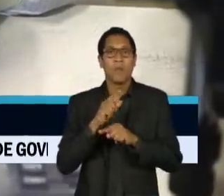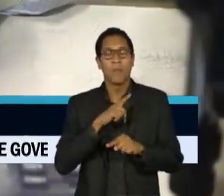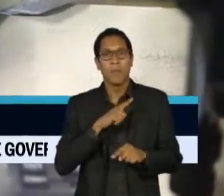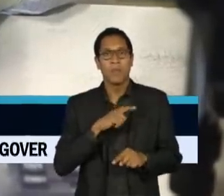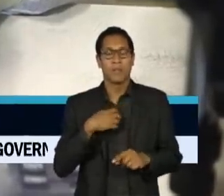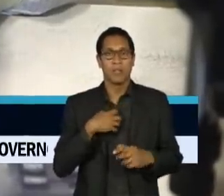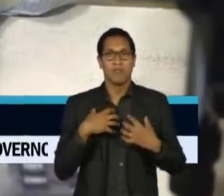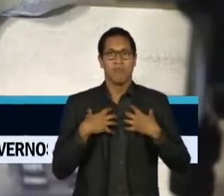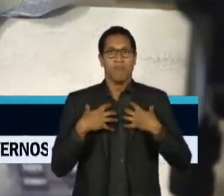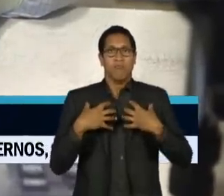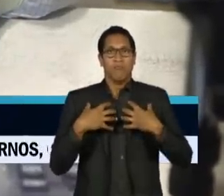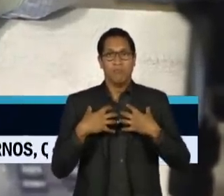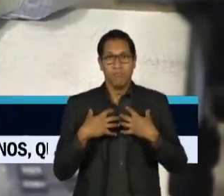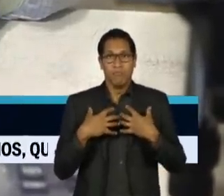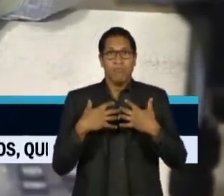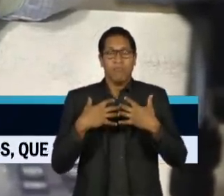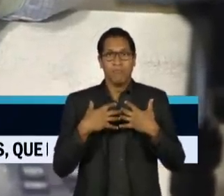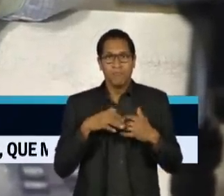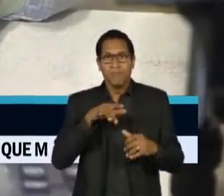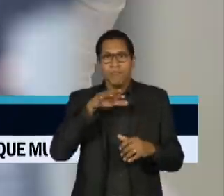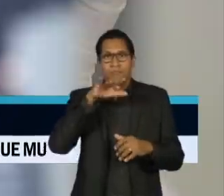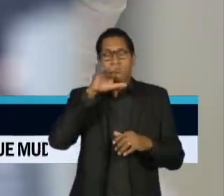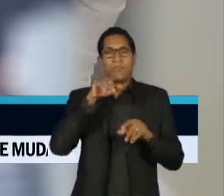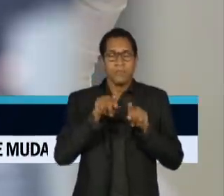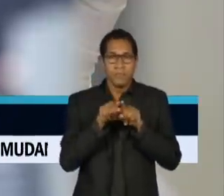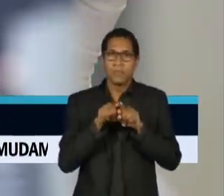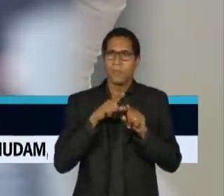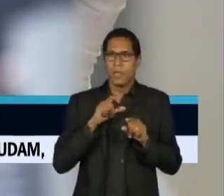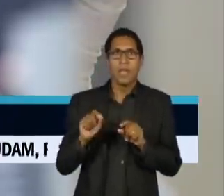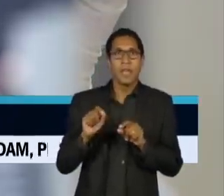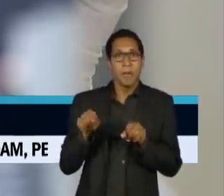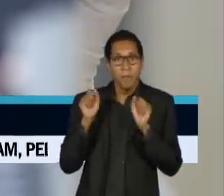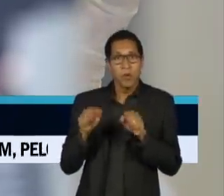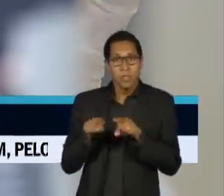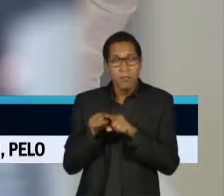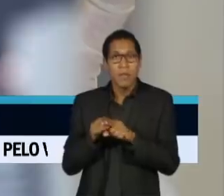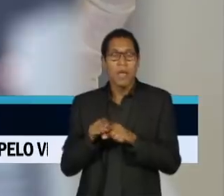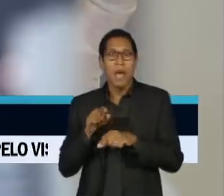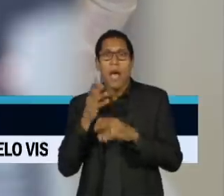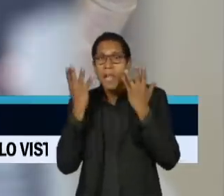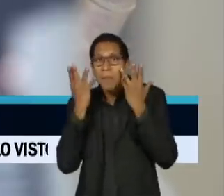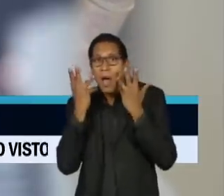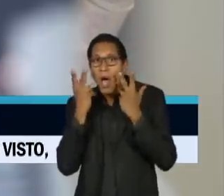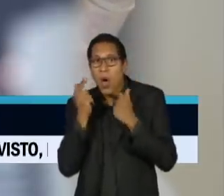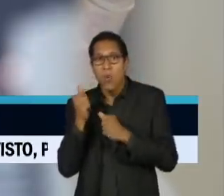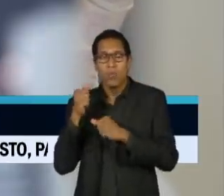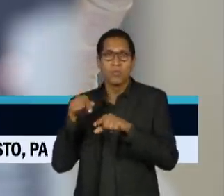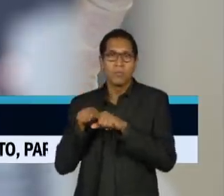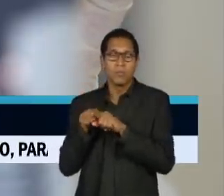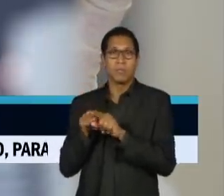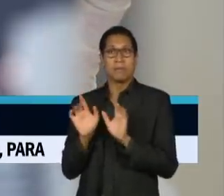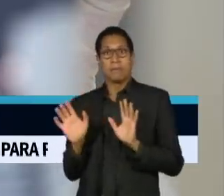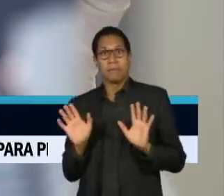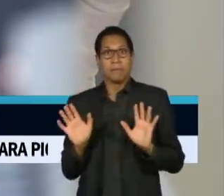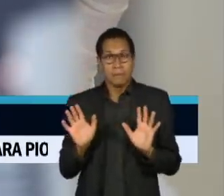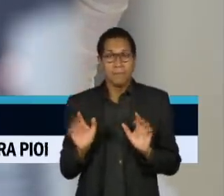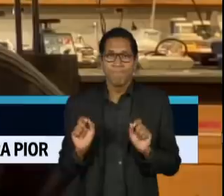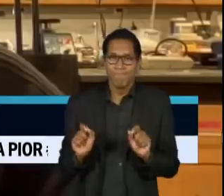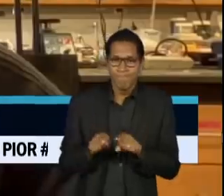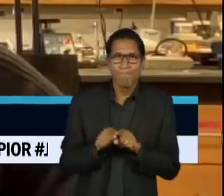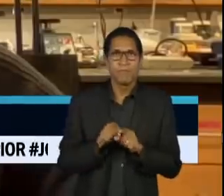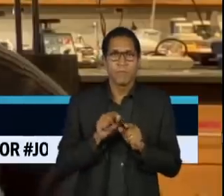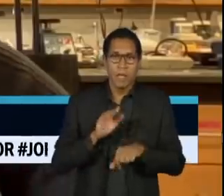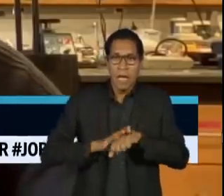controlar essa doença com vacinação global. Só que para fazer isso, precisa de uma iniciativa global coordenada